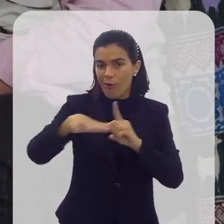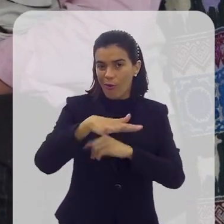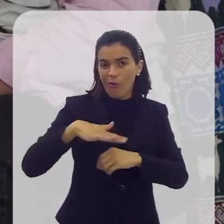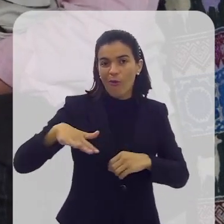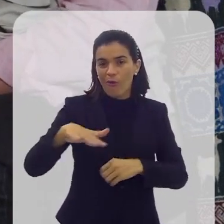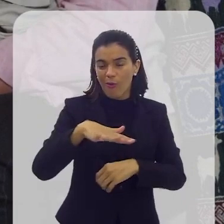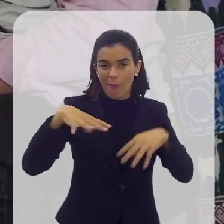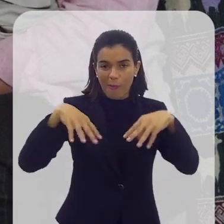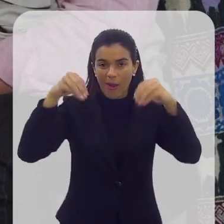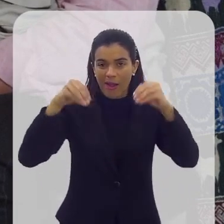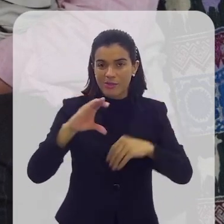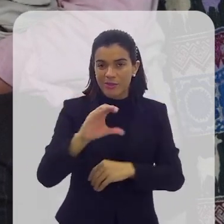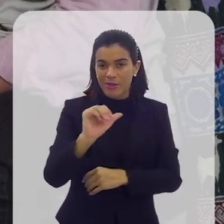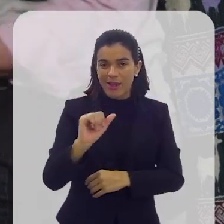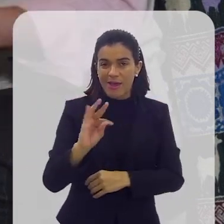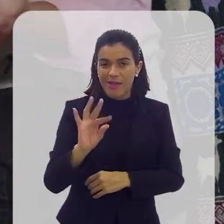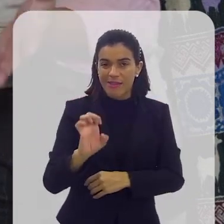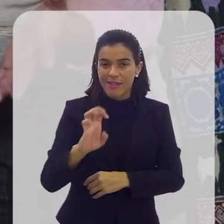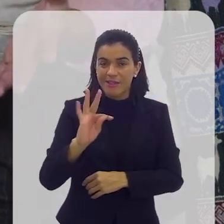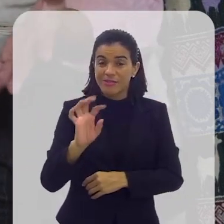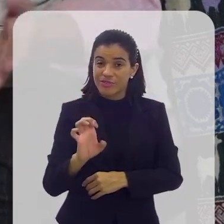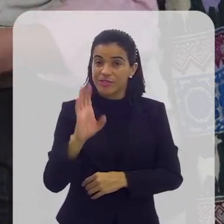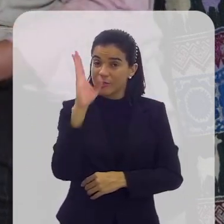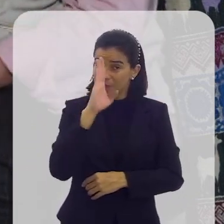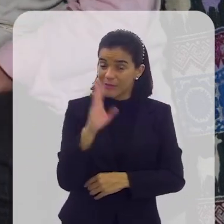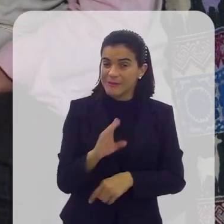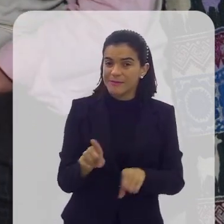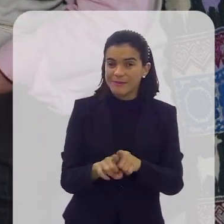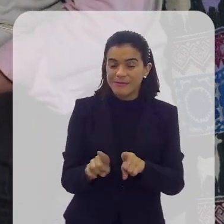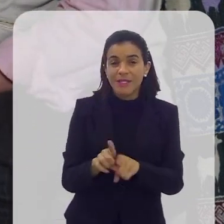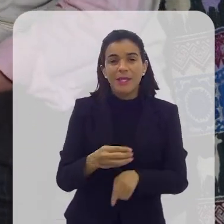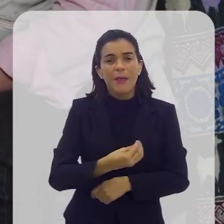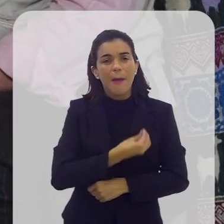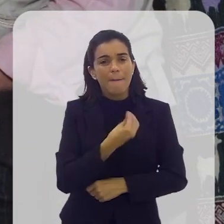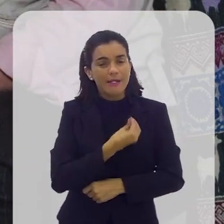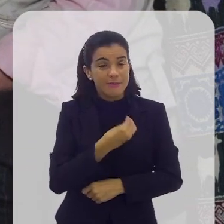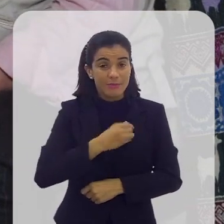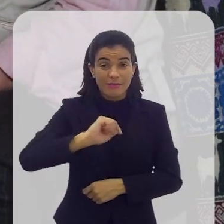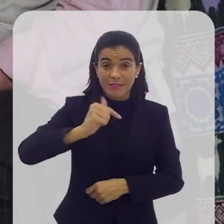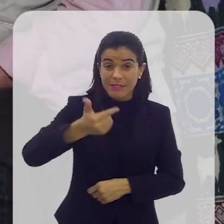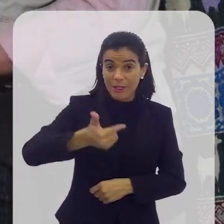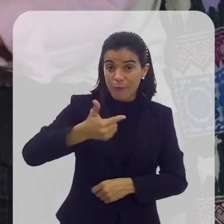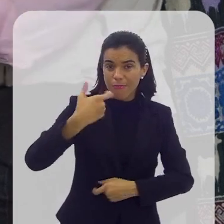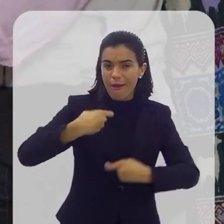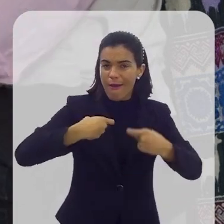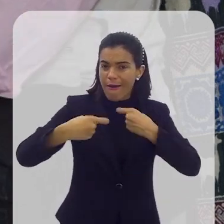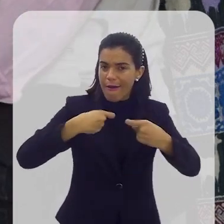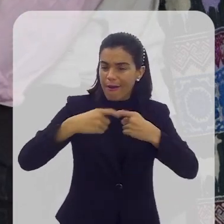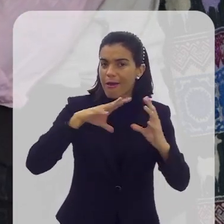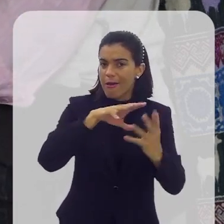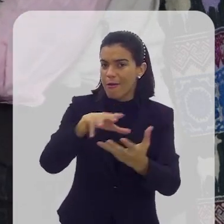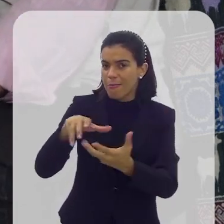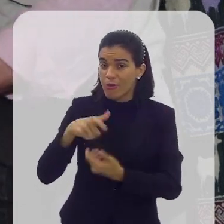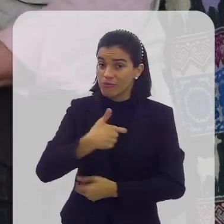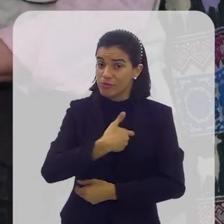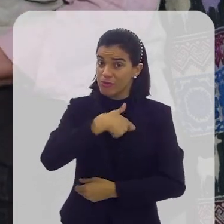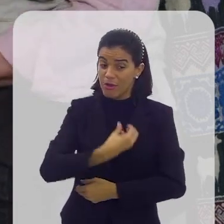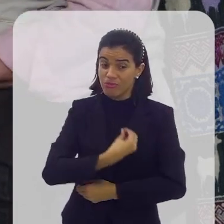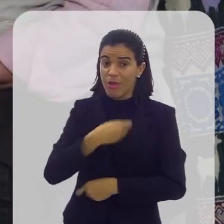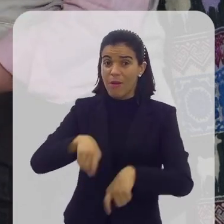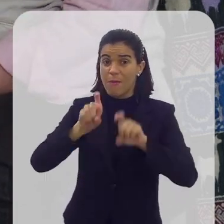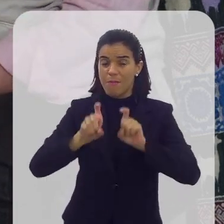que fazia propaganda de sua própria imagem, tendo inclusive colocado seu rosto em uma moeda. Conhecido como pai dos pobres,